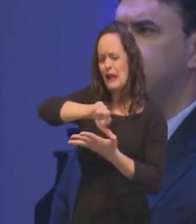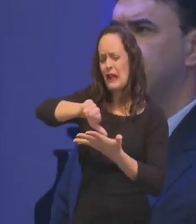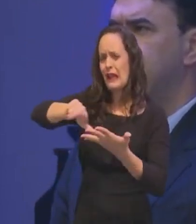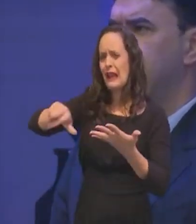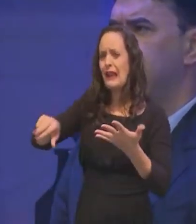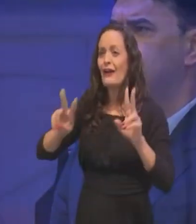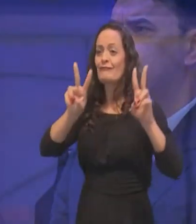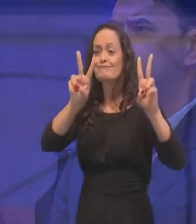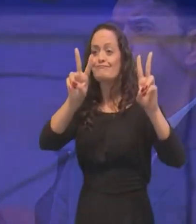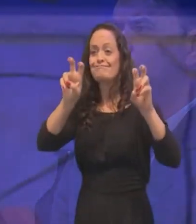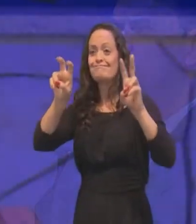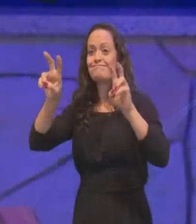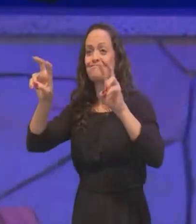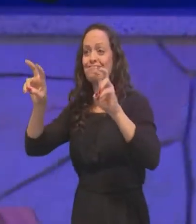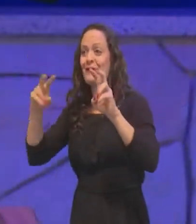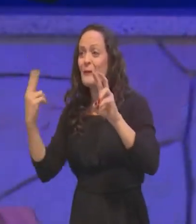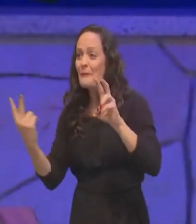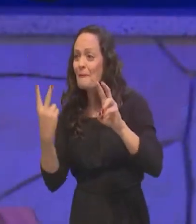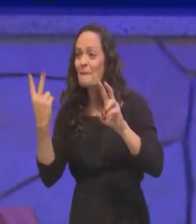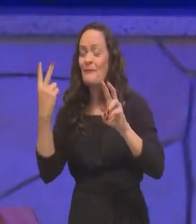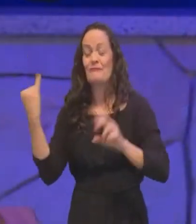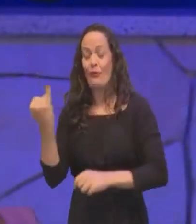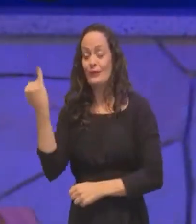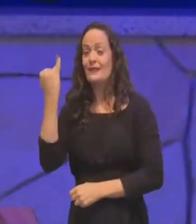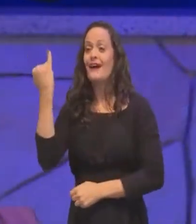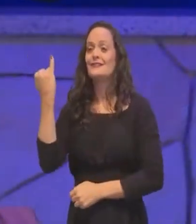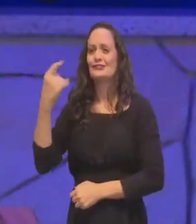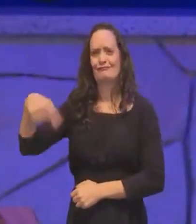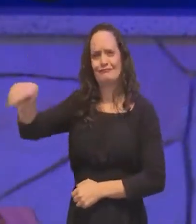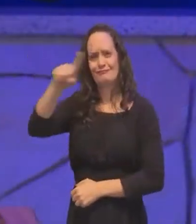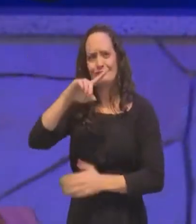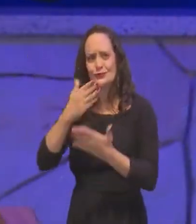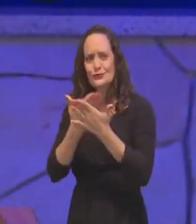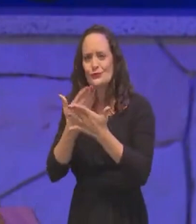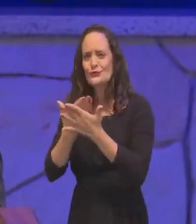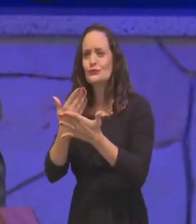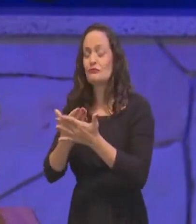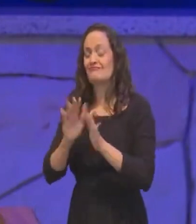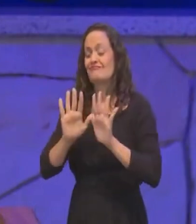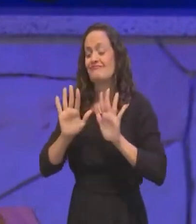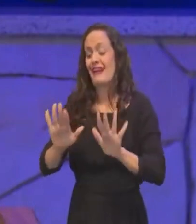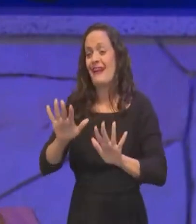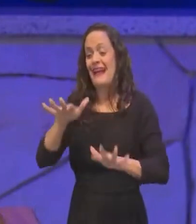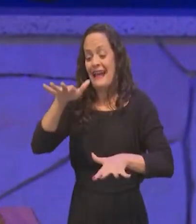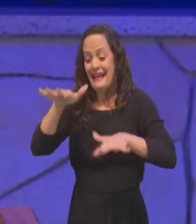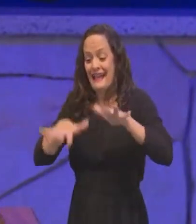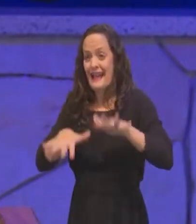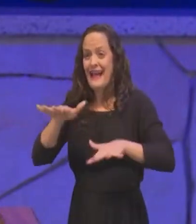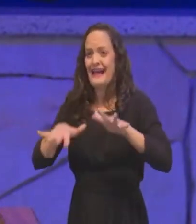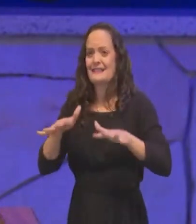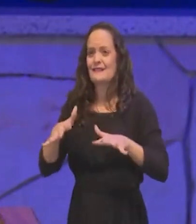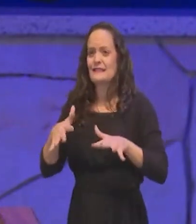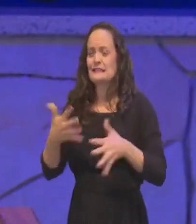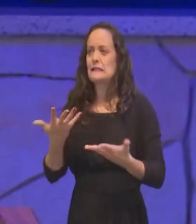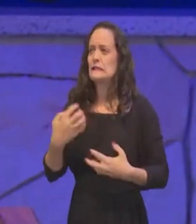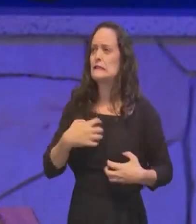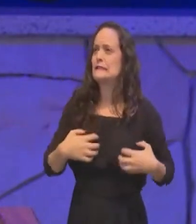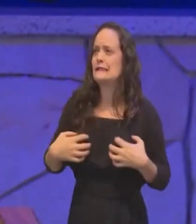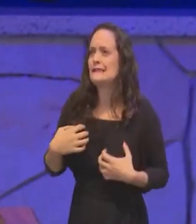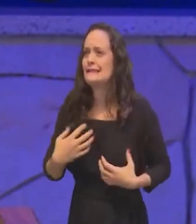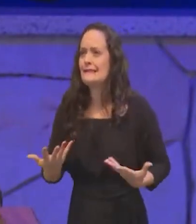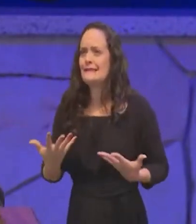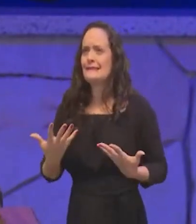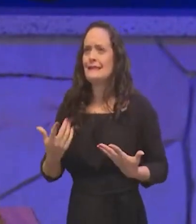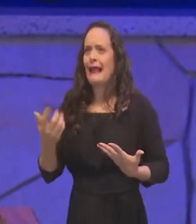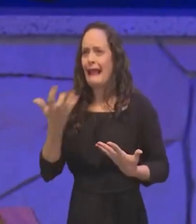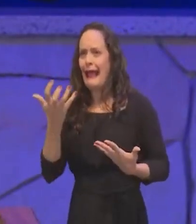de tratar com a igreja, irmãos. Nós ficamos, muitas vezes, agoniados com tantos temas